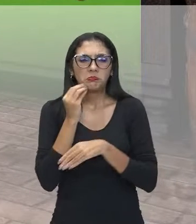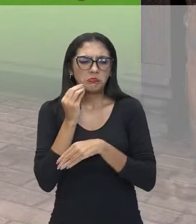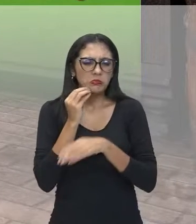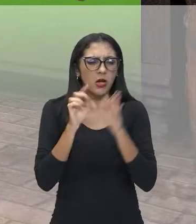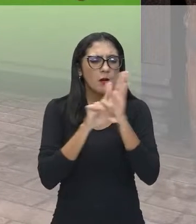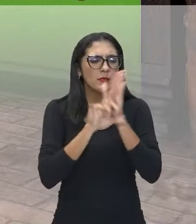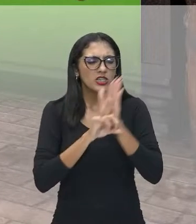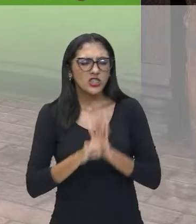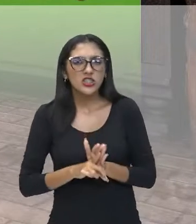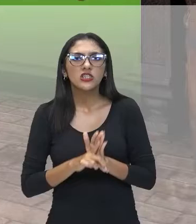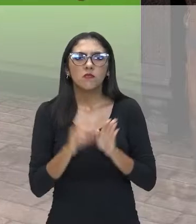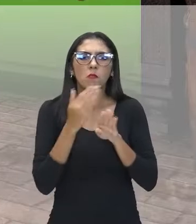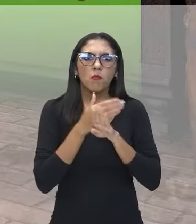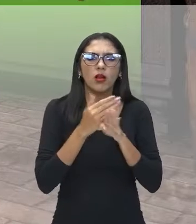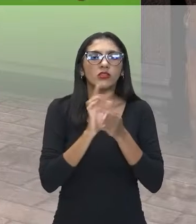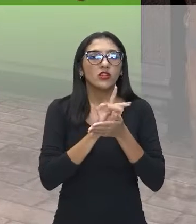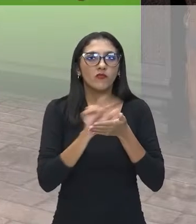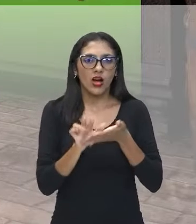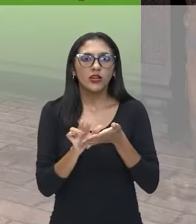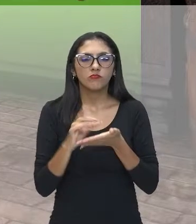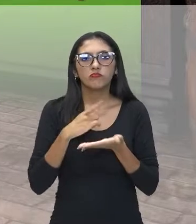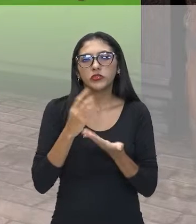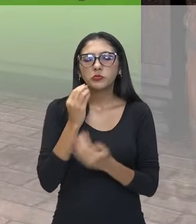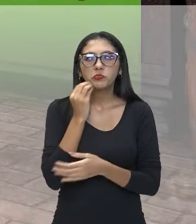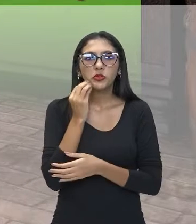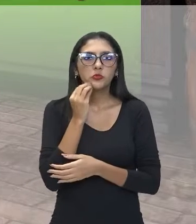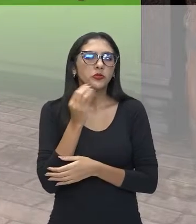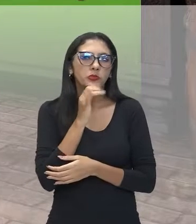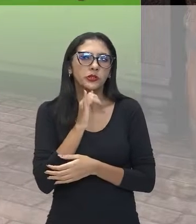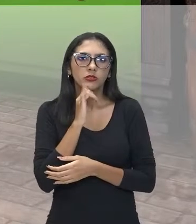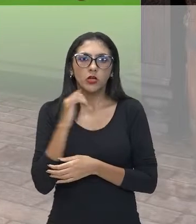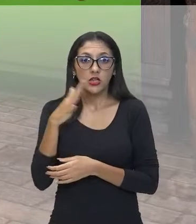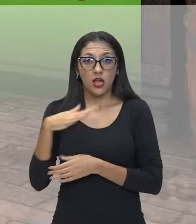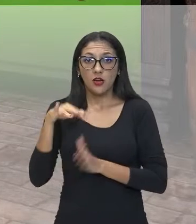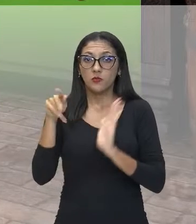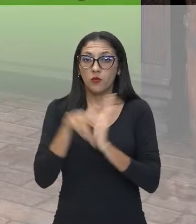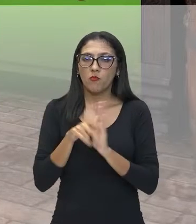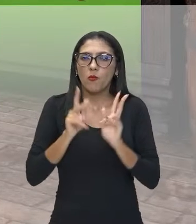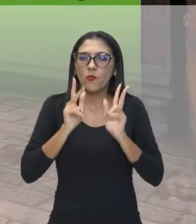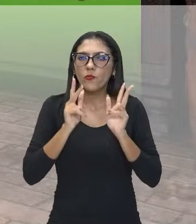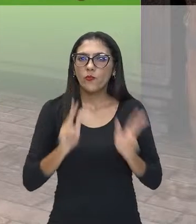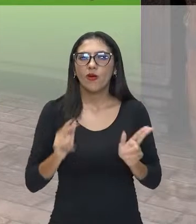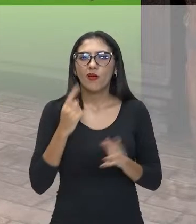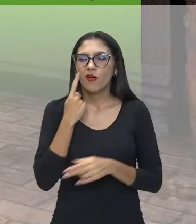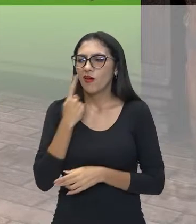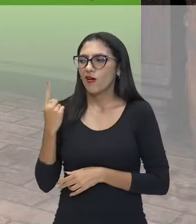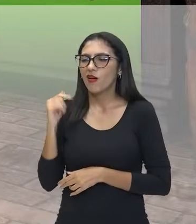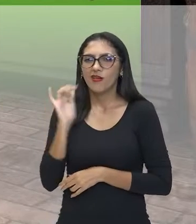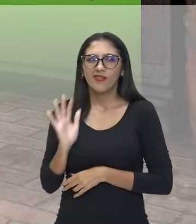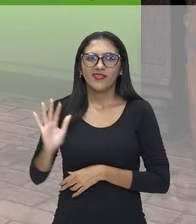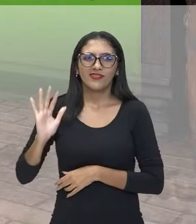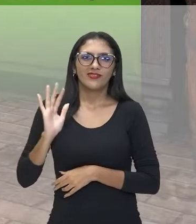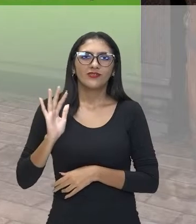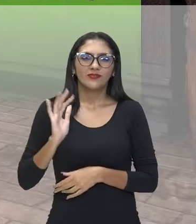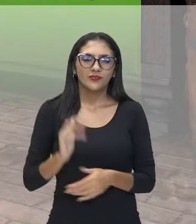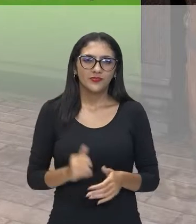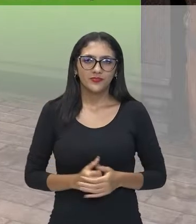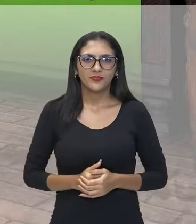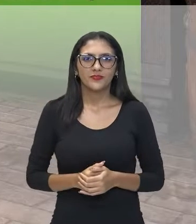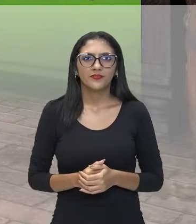atividades que aconteciam em espaços muito parecidos com esse que a gente está vendo agora nesse momento. Então, continuando a falar aí da